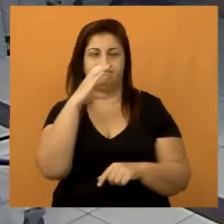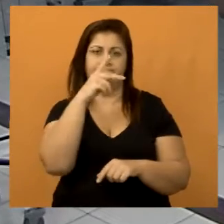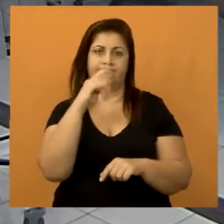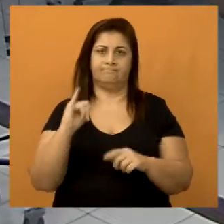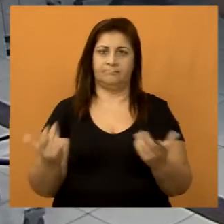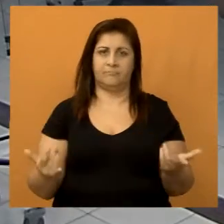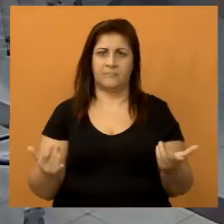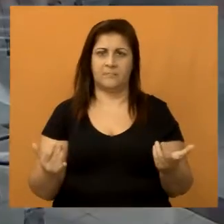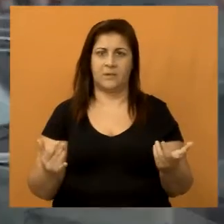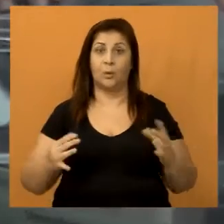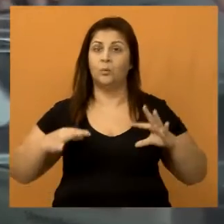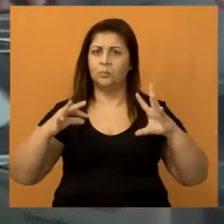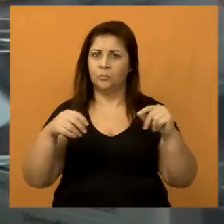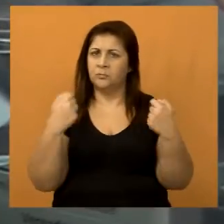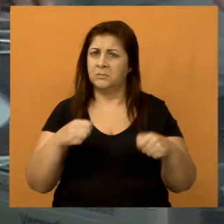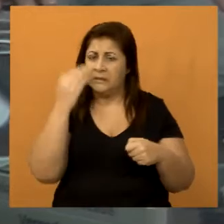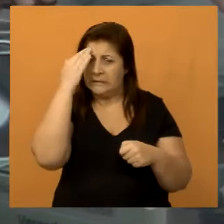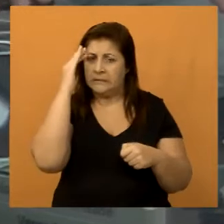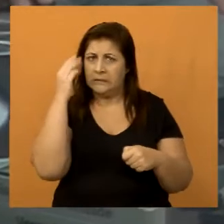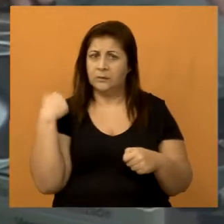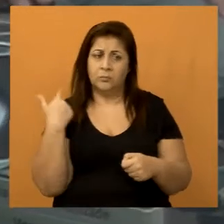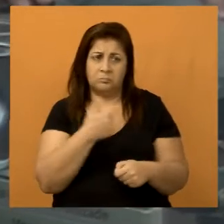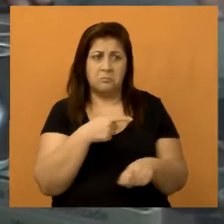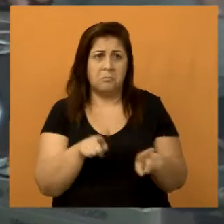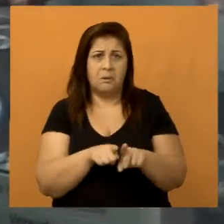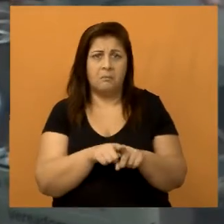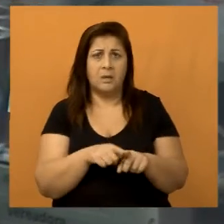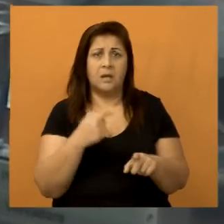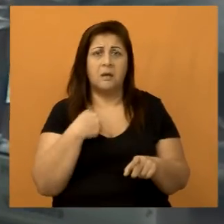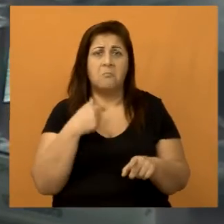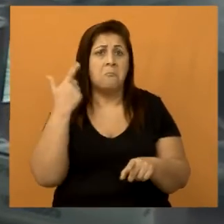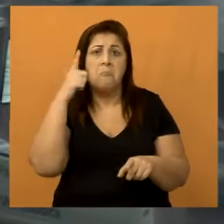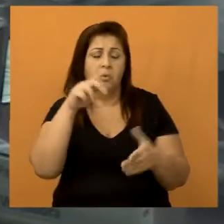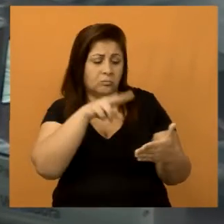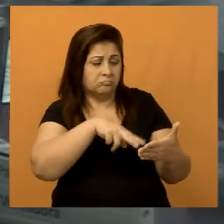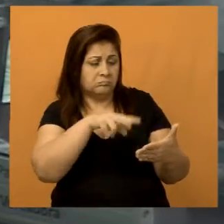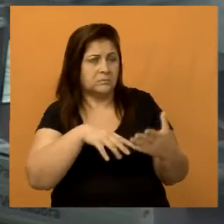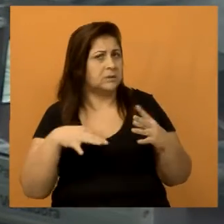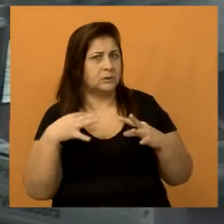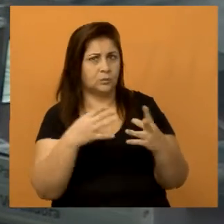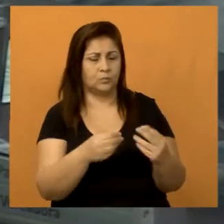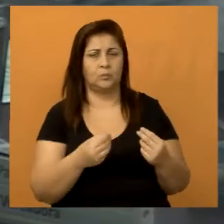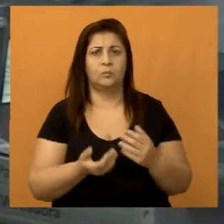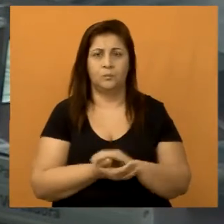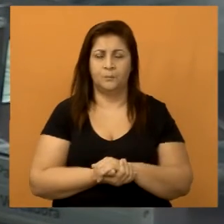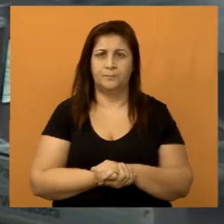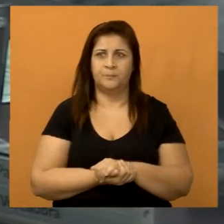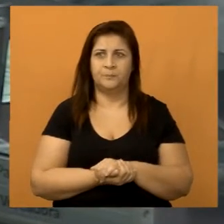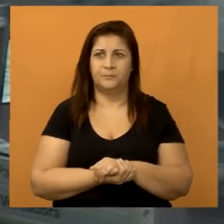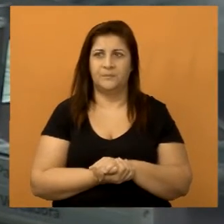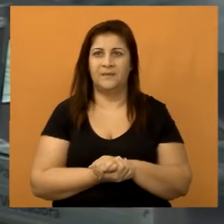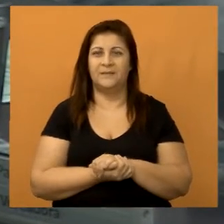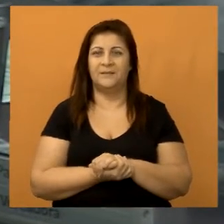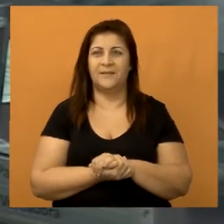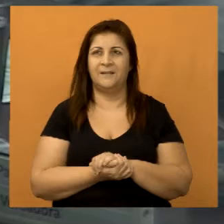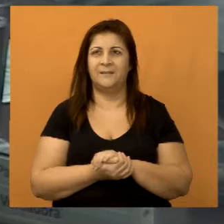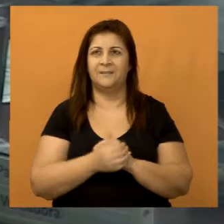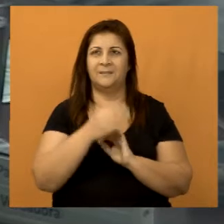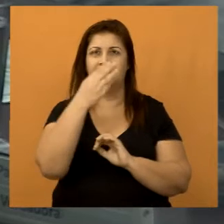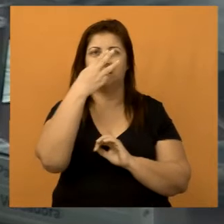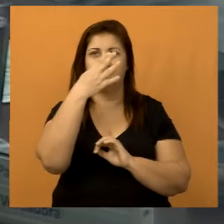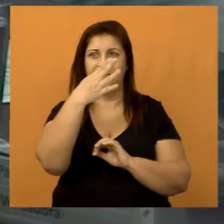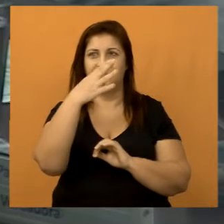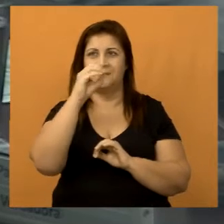acho que o entendimento deve ser para todo mundo, inclusive para a gente. Não deu tempo de ler o relatório, né? Eu acho que não seria nem 40 minutos. Eu acho